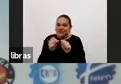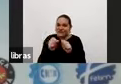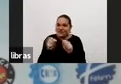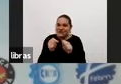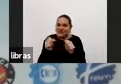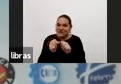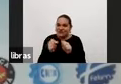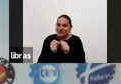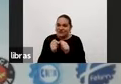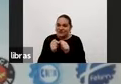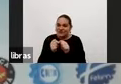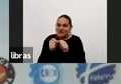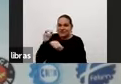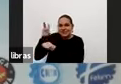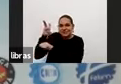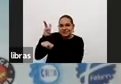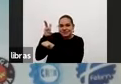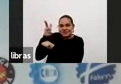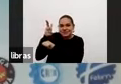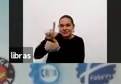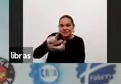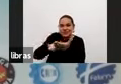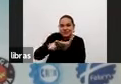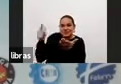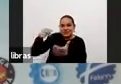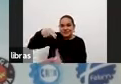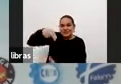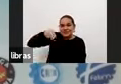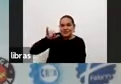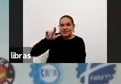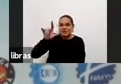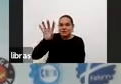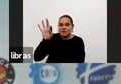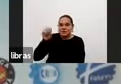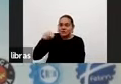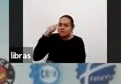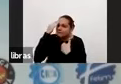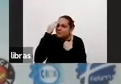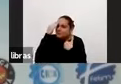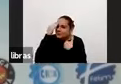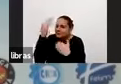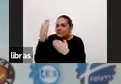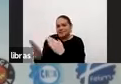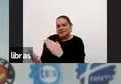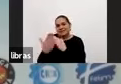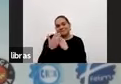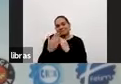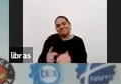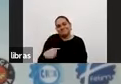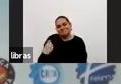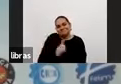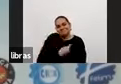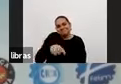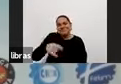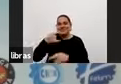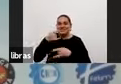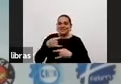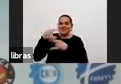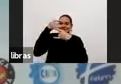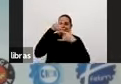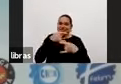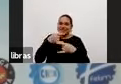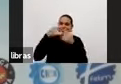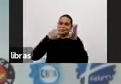pelo nosso companheiro, que é o jornalista Newton. Obrigada, Newton, por ter colaborado aqui conosco, aqui com a Live